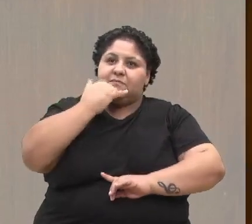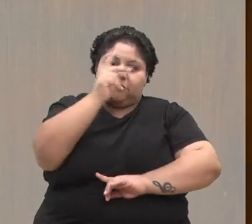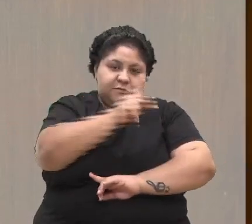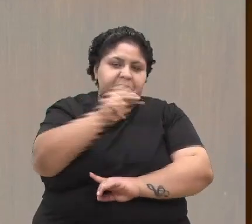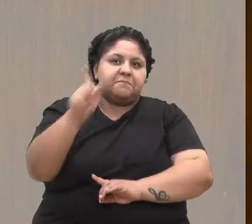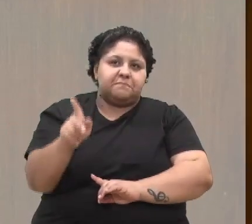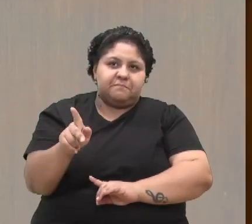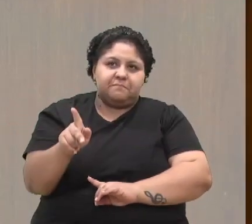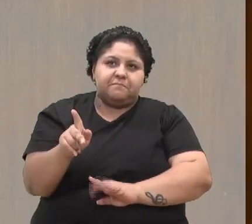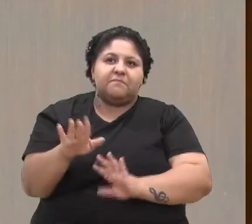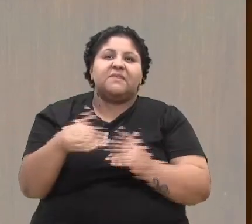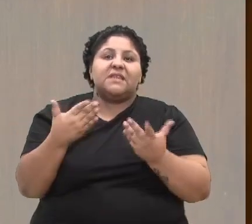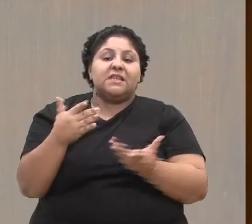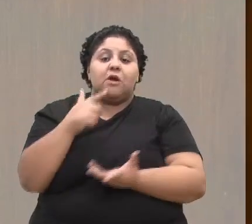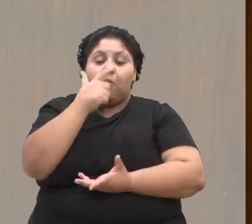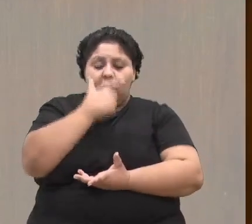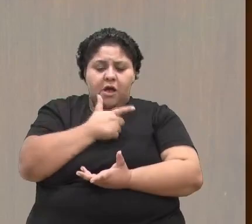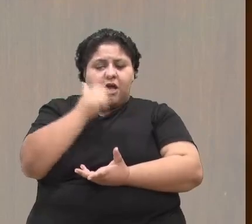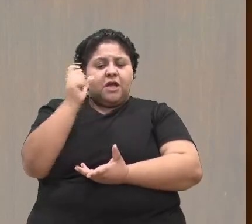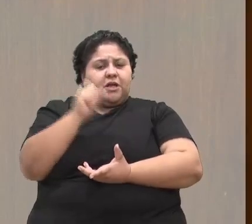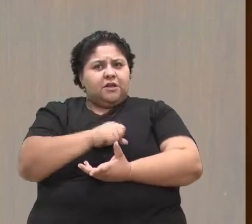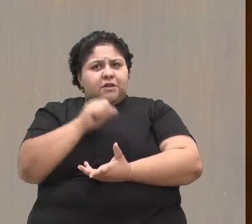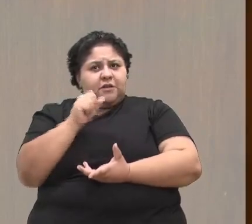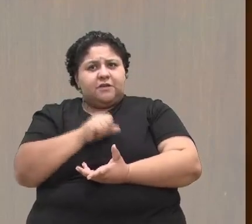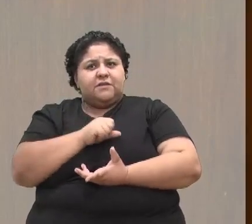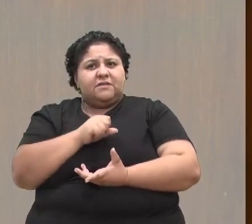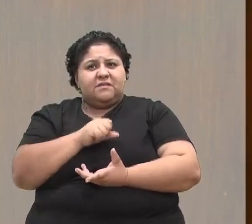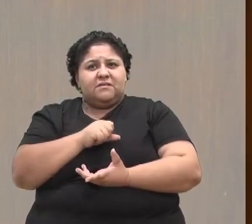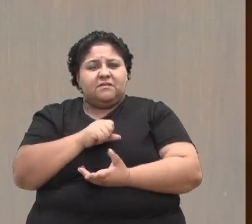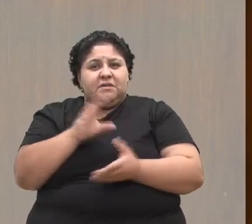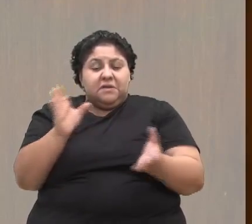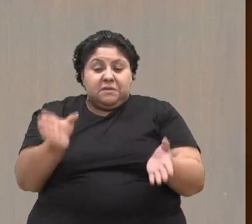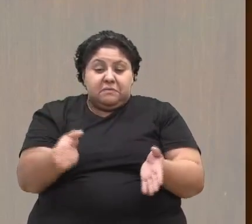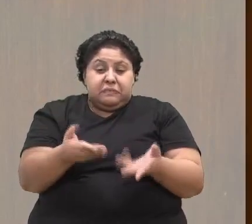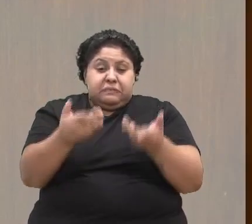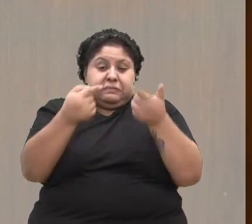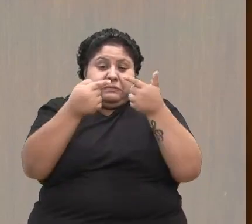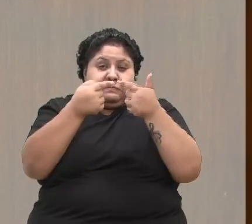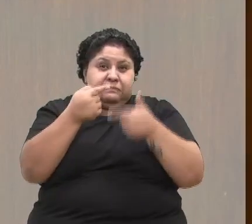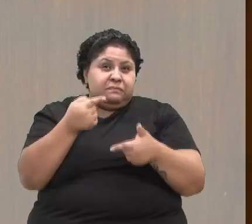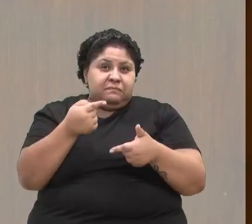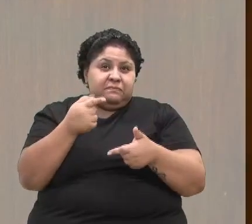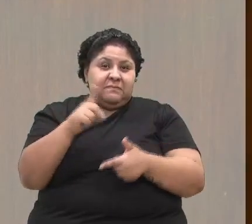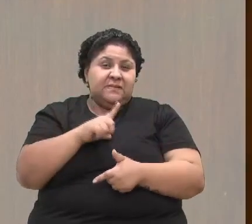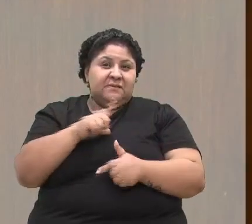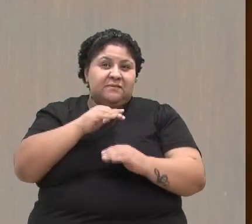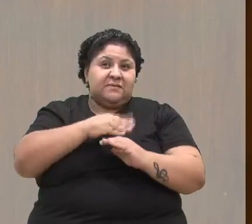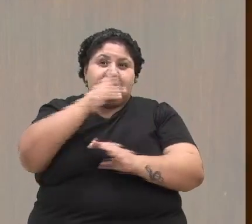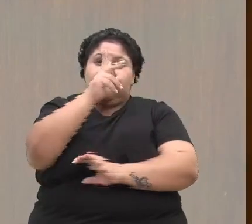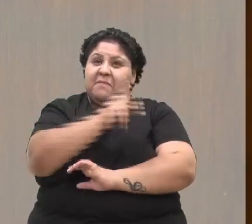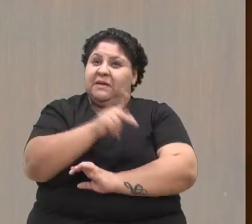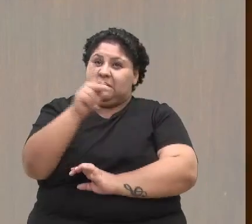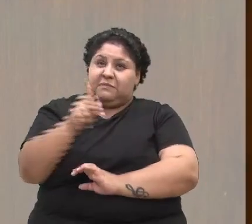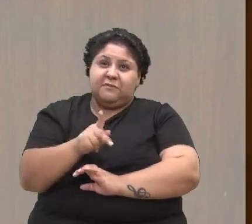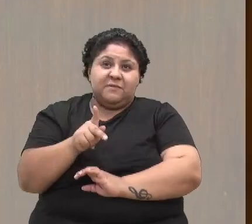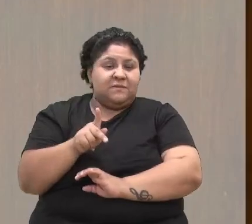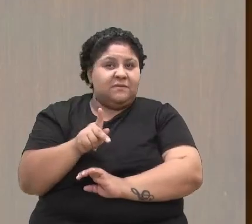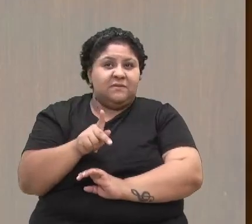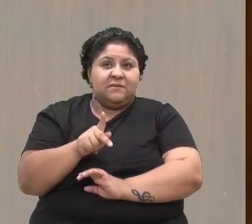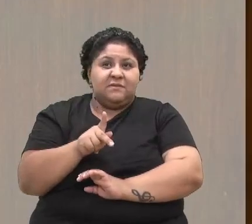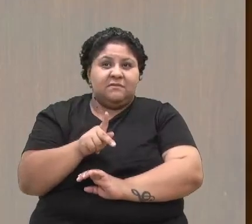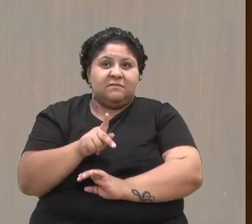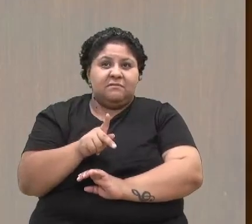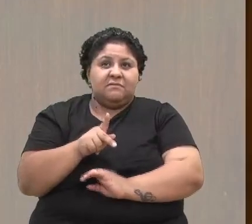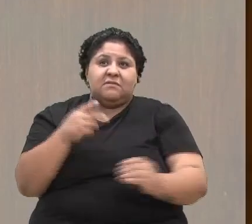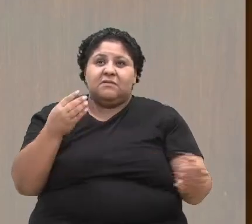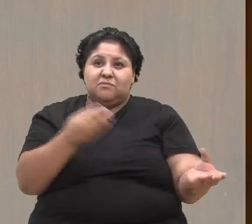professores. Então, acho que sim, isso talvez desestimula mesmo que não tenha mais professor, inclusive muitos